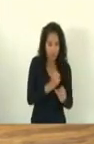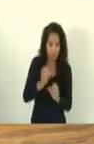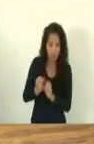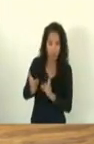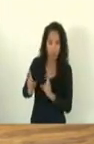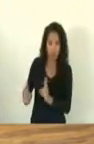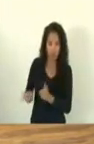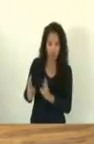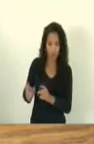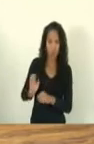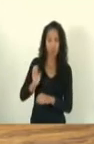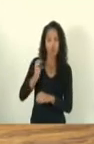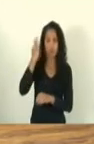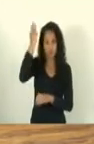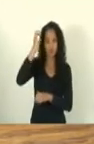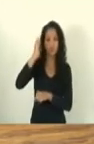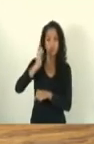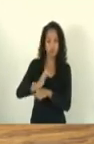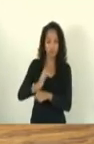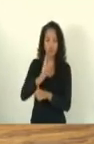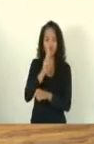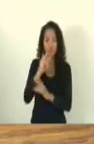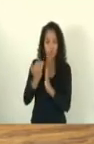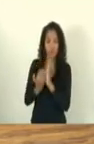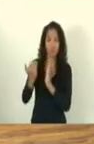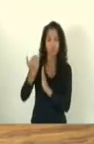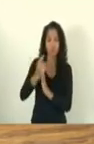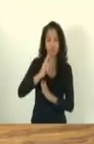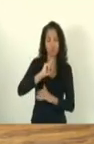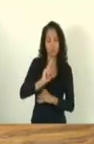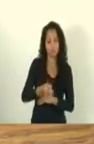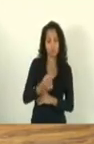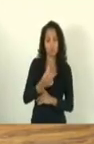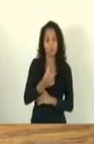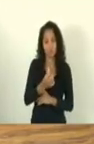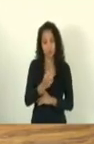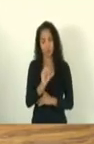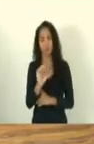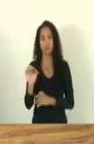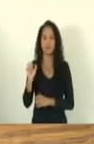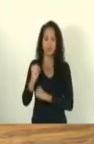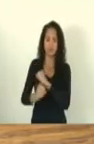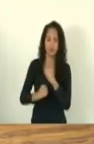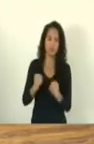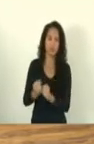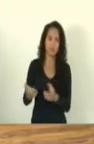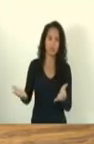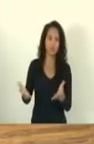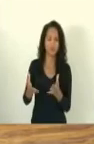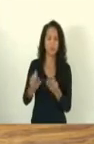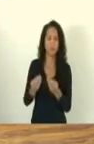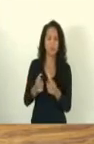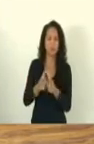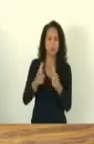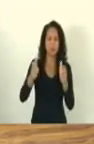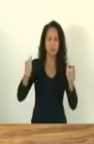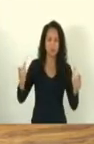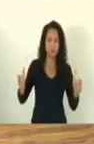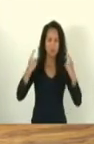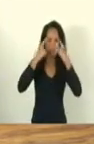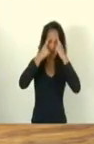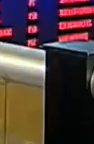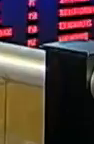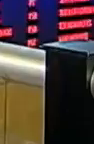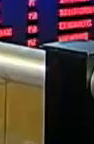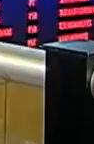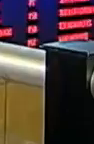superar os 1.600 estupros neste ano. É muita coisa, é muita agressão, é muito